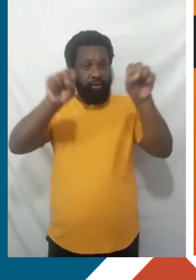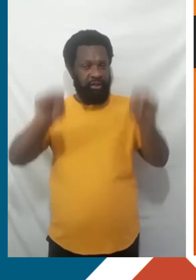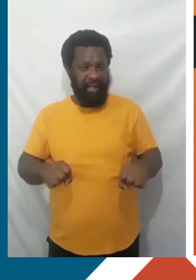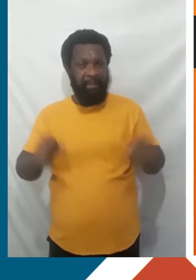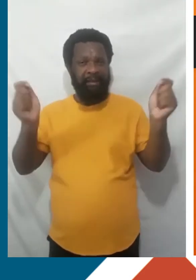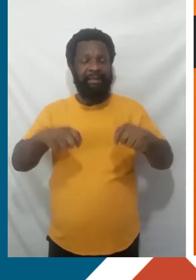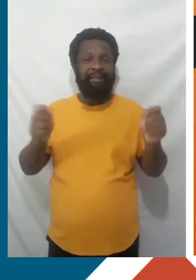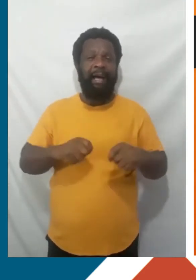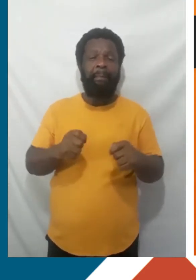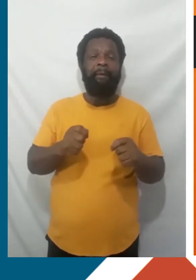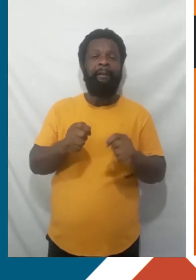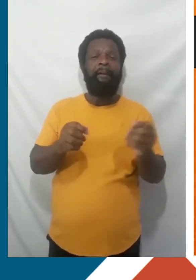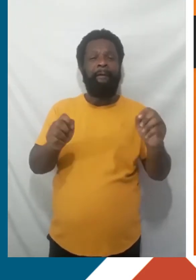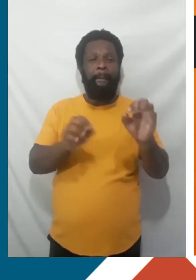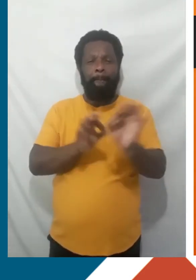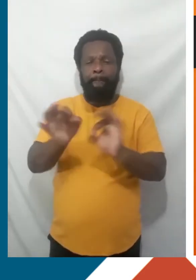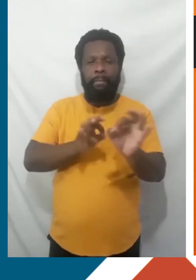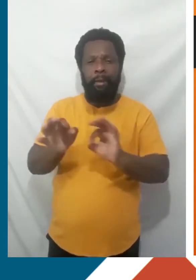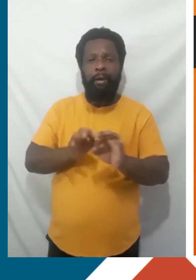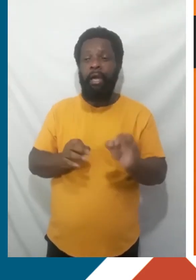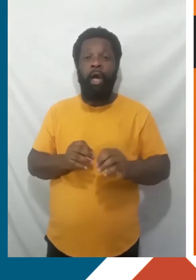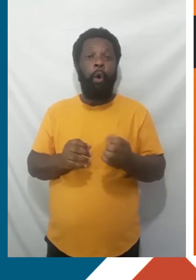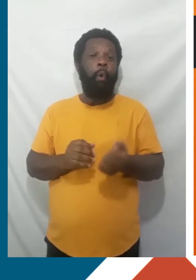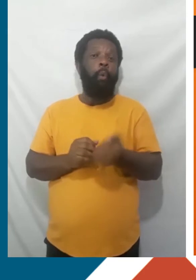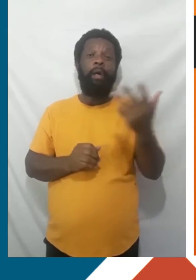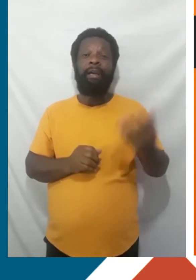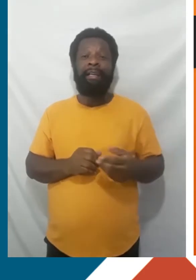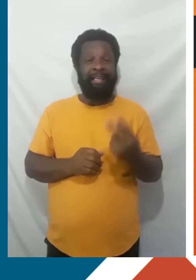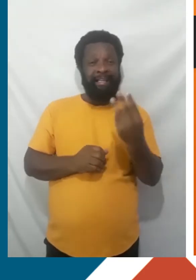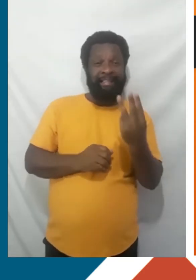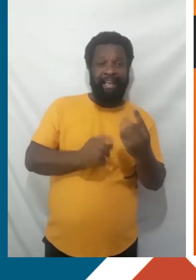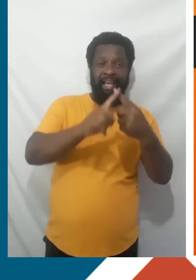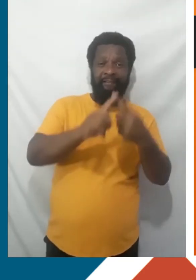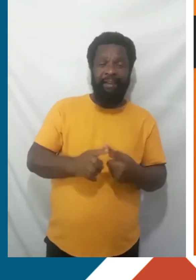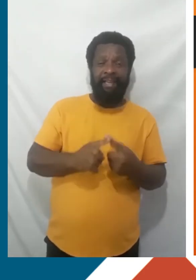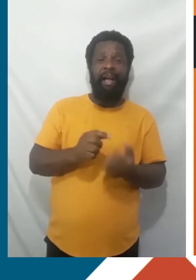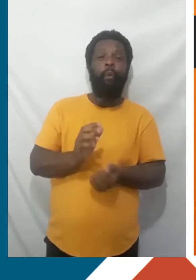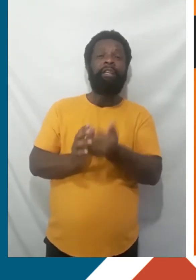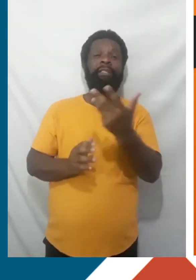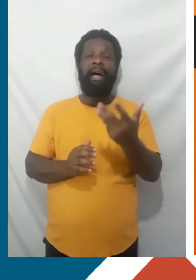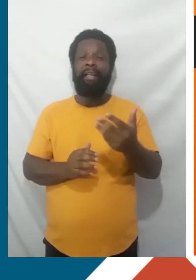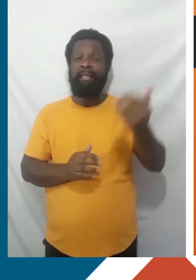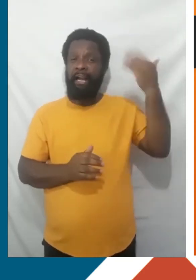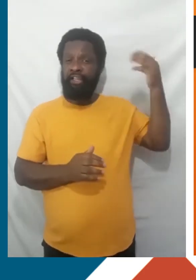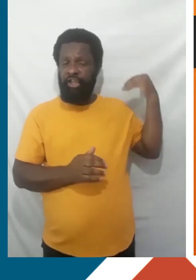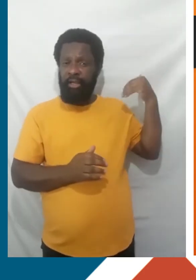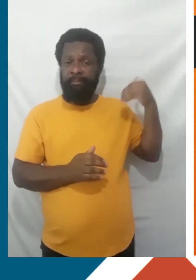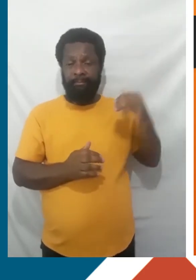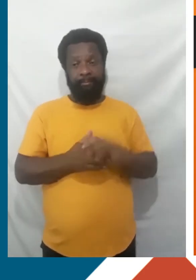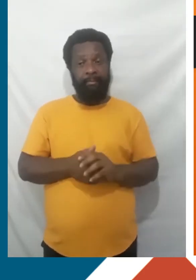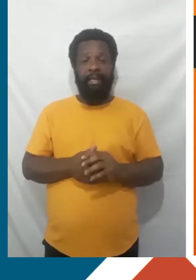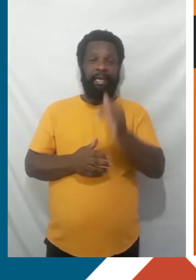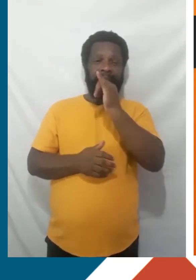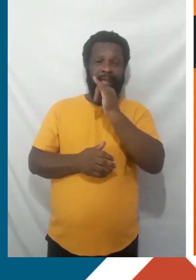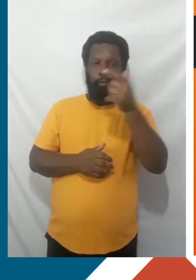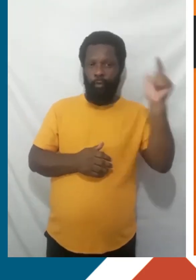sistema seja possível imprimir praticamente quase 3 vezes o número de placas do sistema anterior.